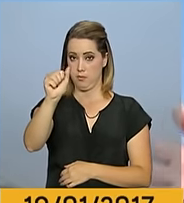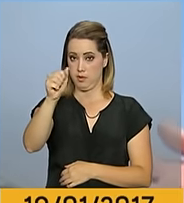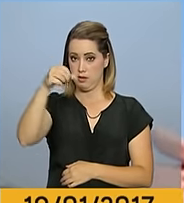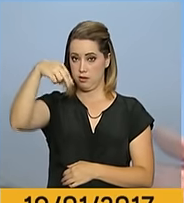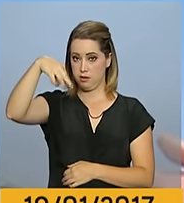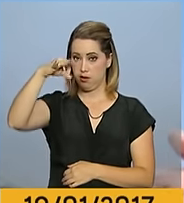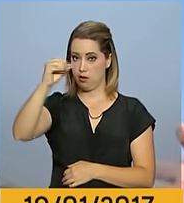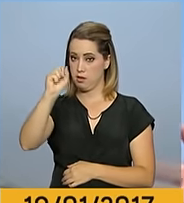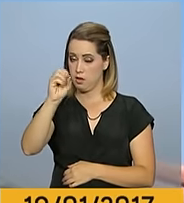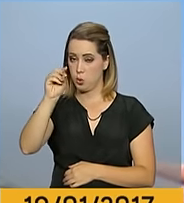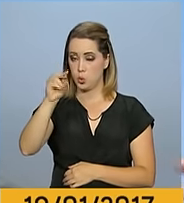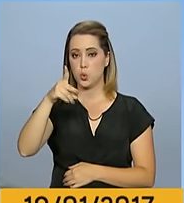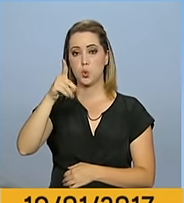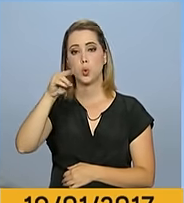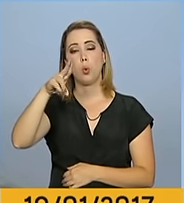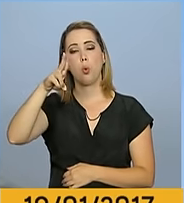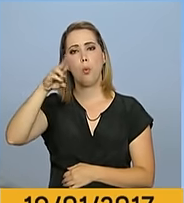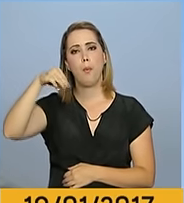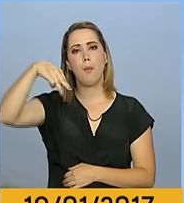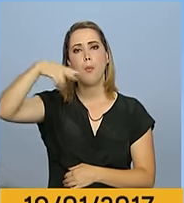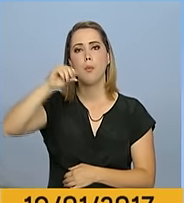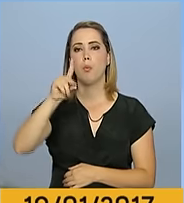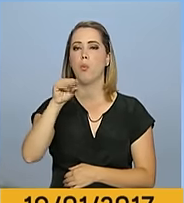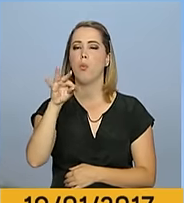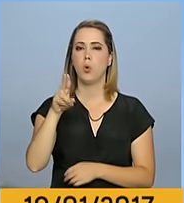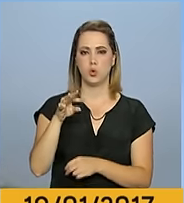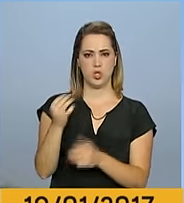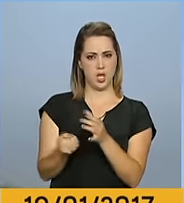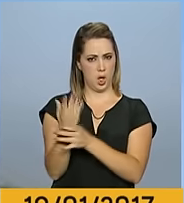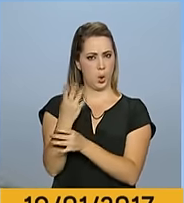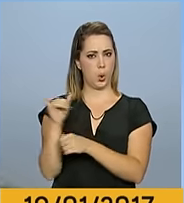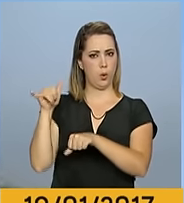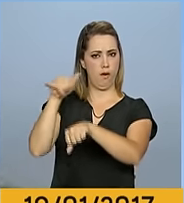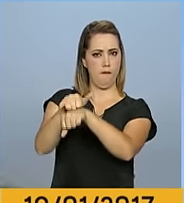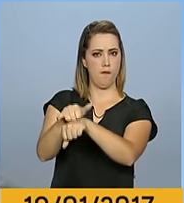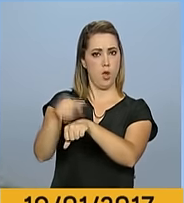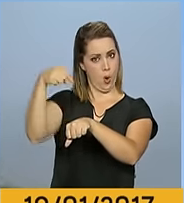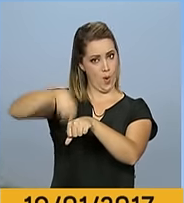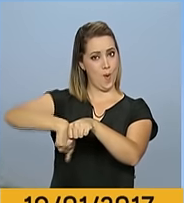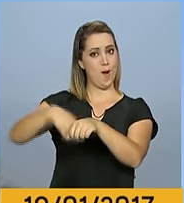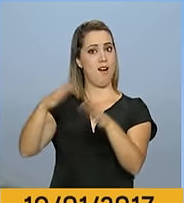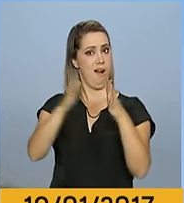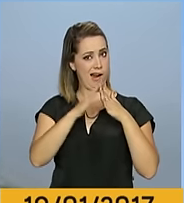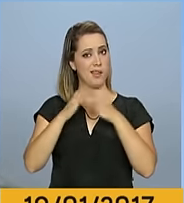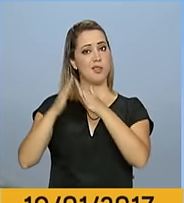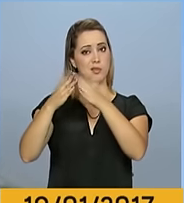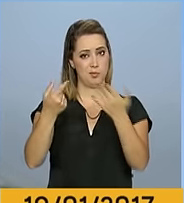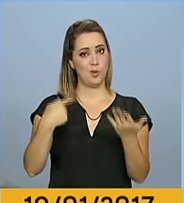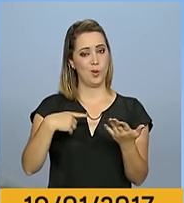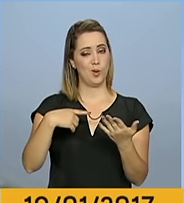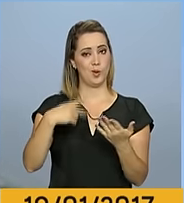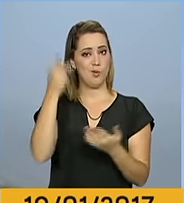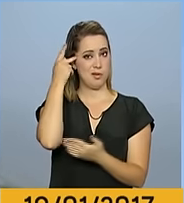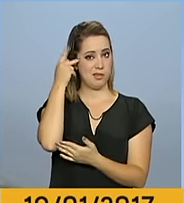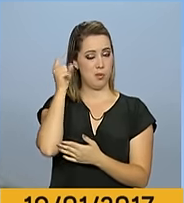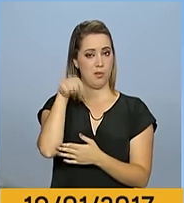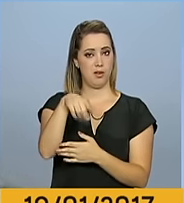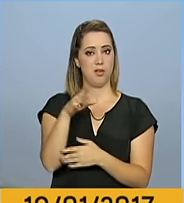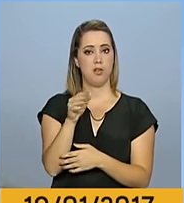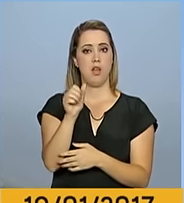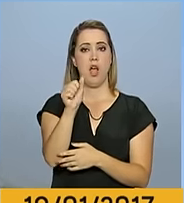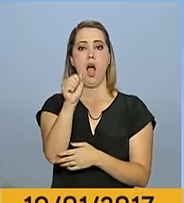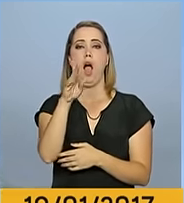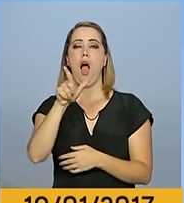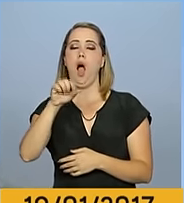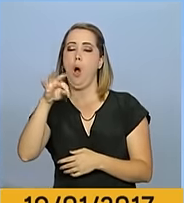esteve entre os fundadores da cidade. Eu estou aqui por escrito, não sabia disso. Sabia disso. Né? Foi em Ribeirão Preto que o jovem Alberto